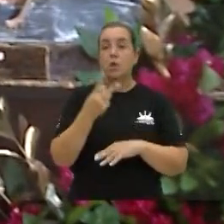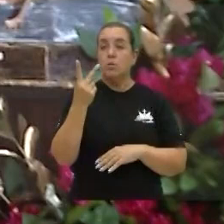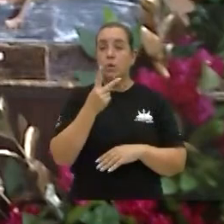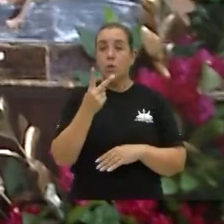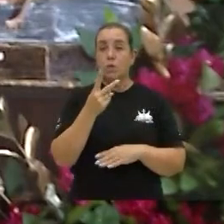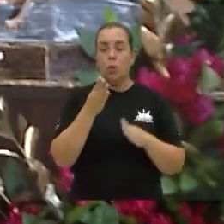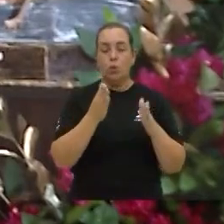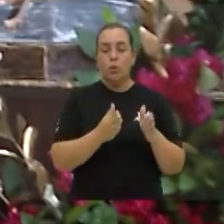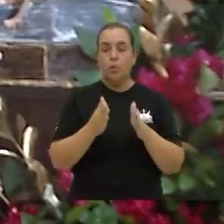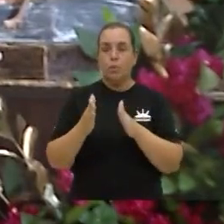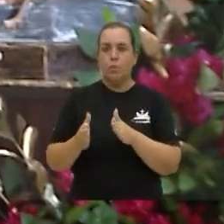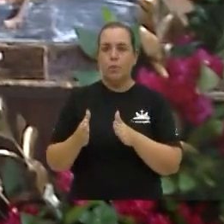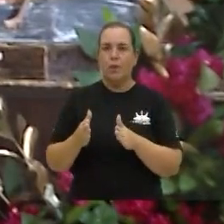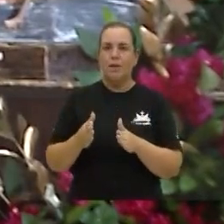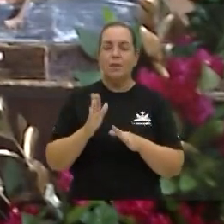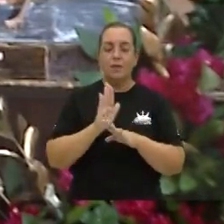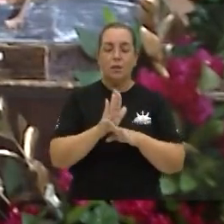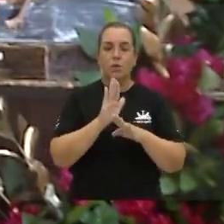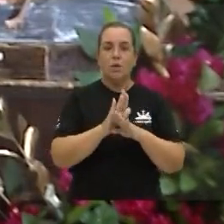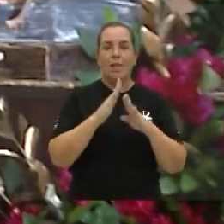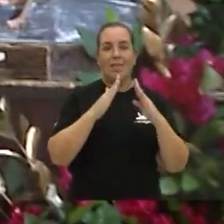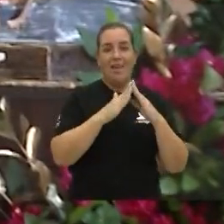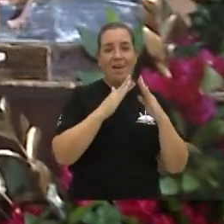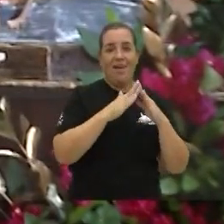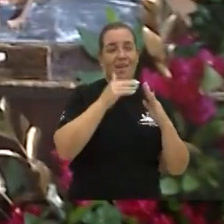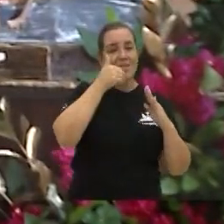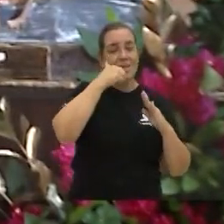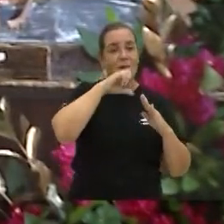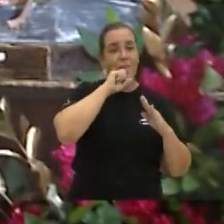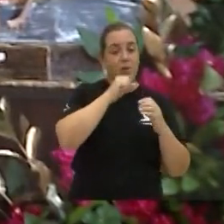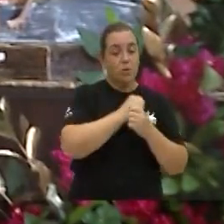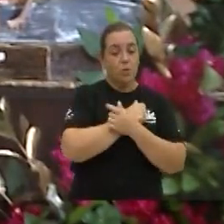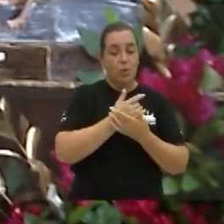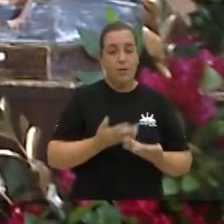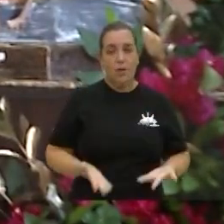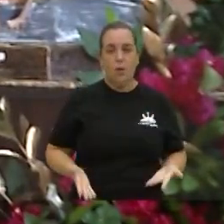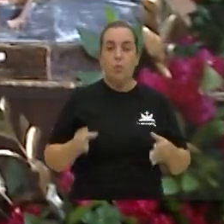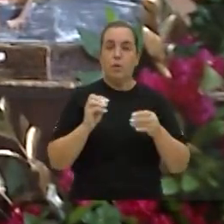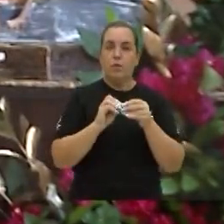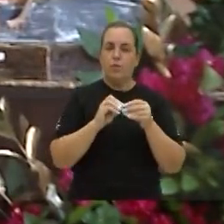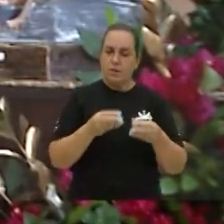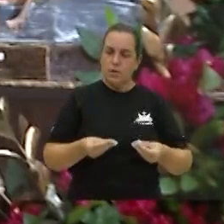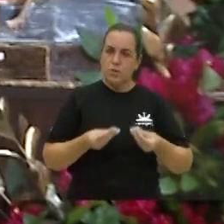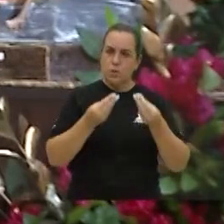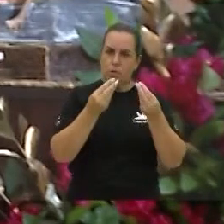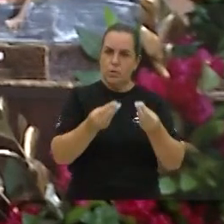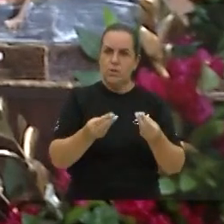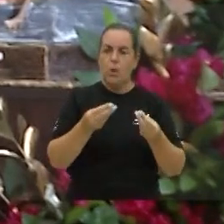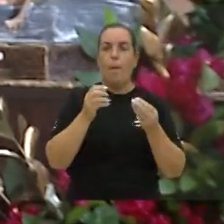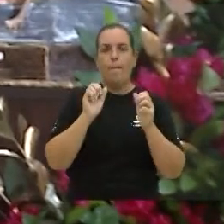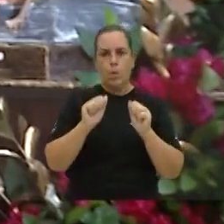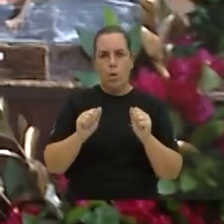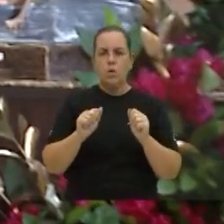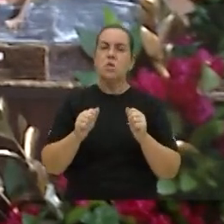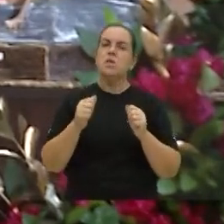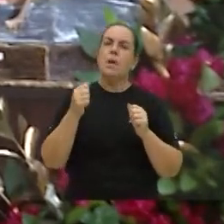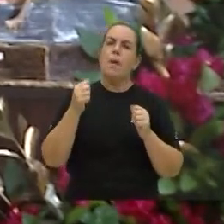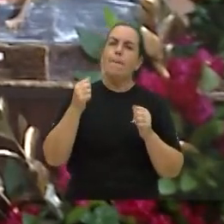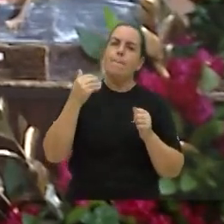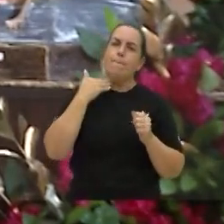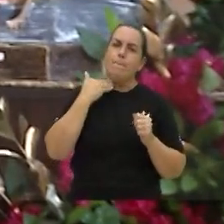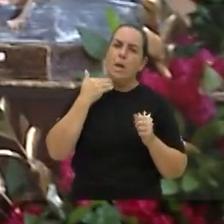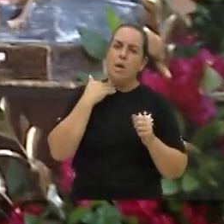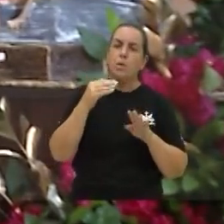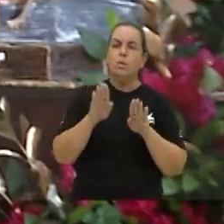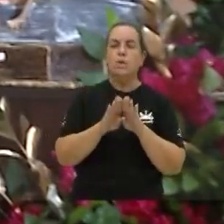do telhado para cobrir a casa da Mãe de Guadalupe. Faça sua doação por depósito bancário e